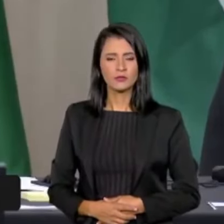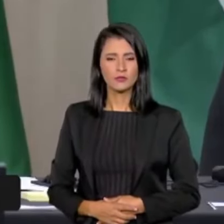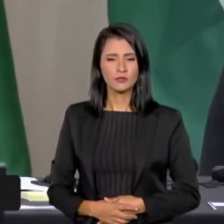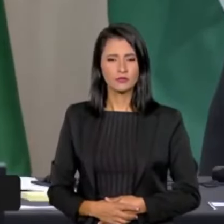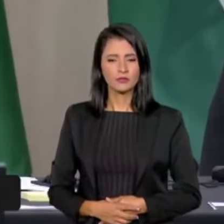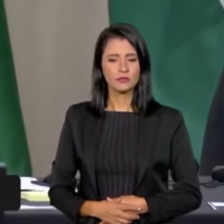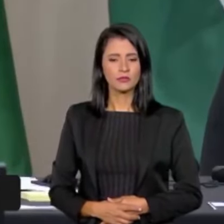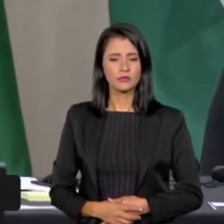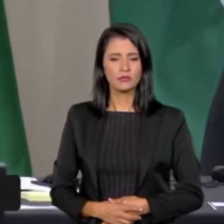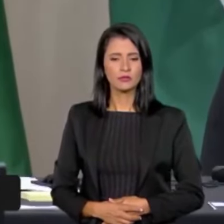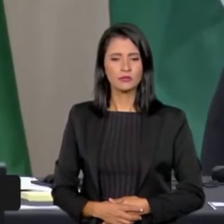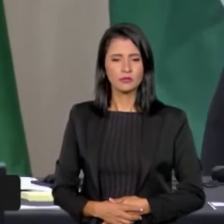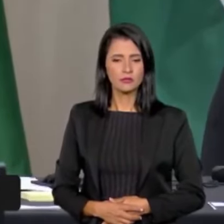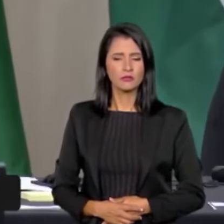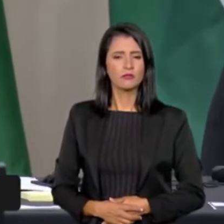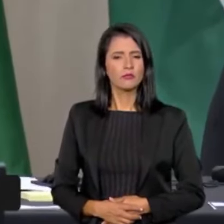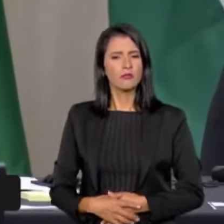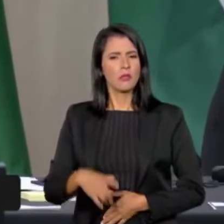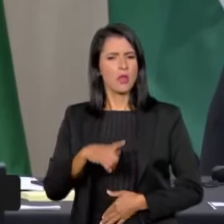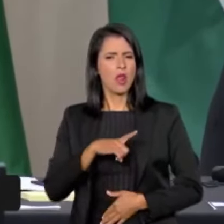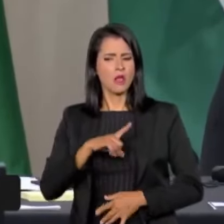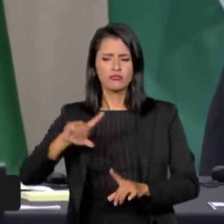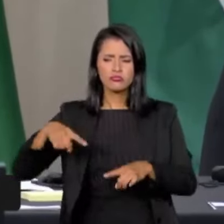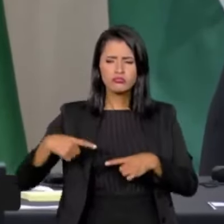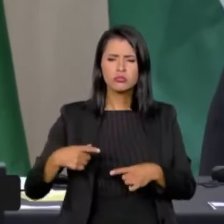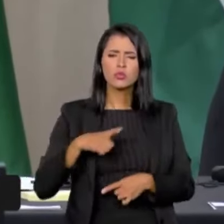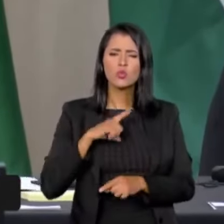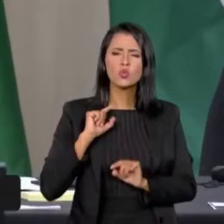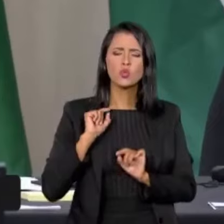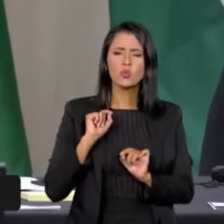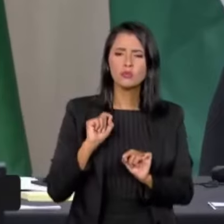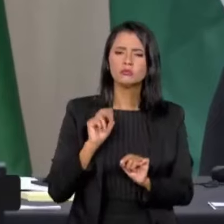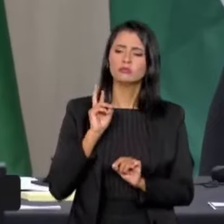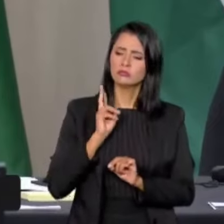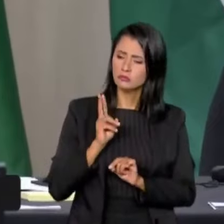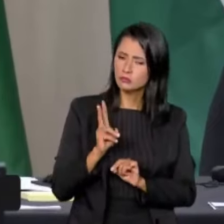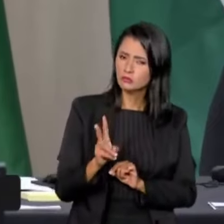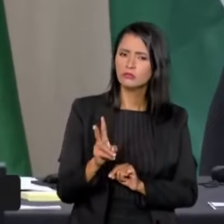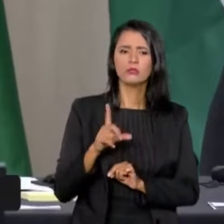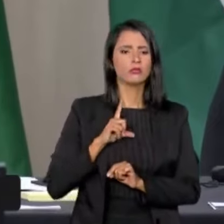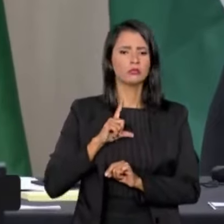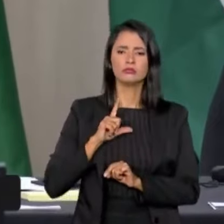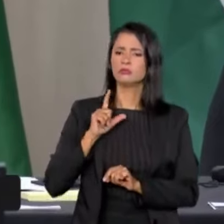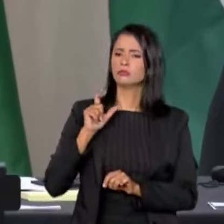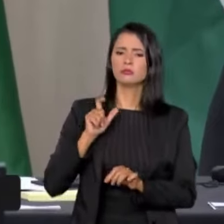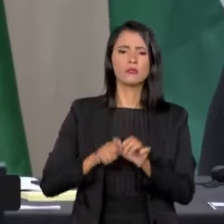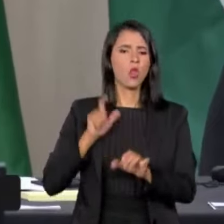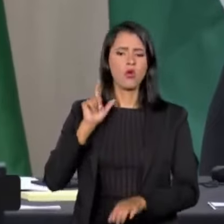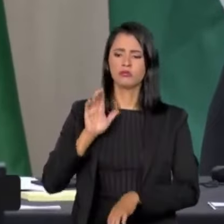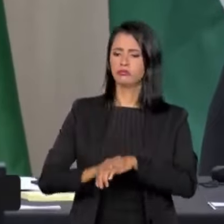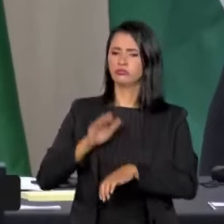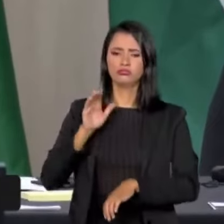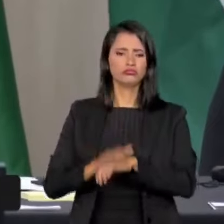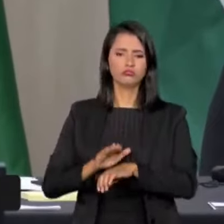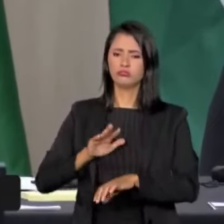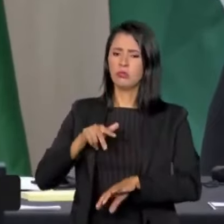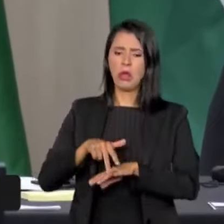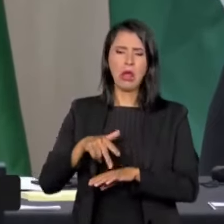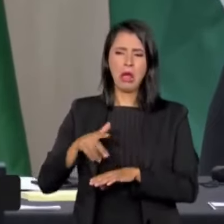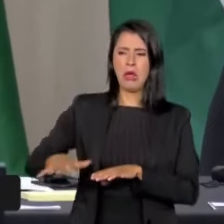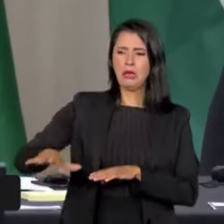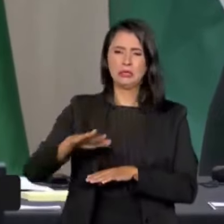region. Temos o desafio de manter nossa autonomia em meio à